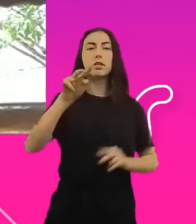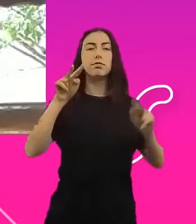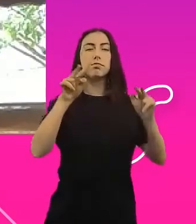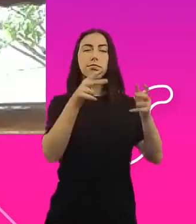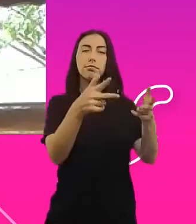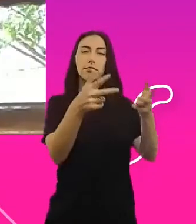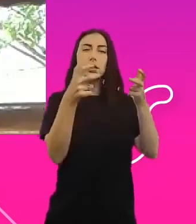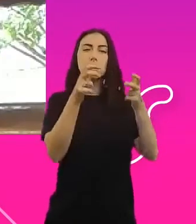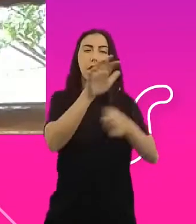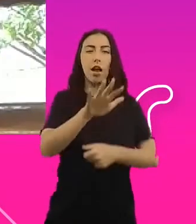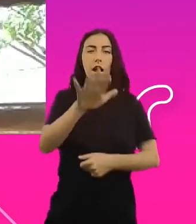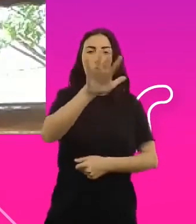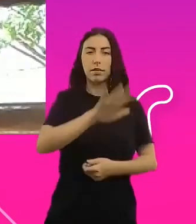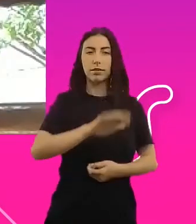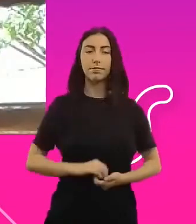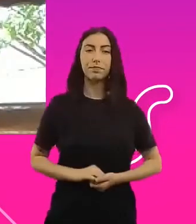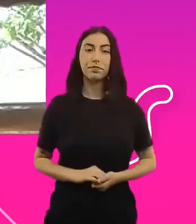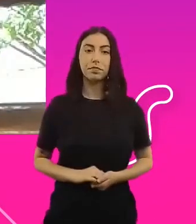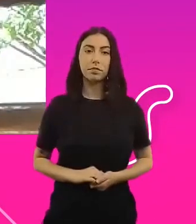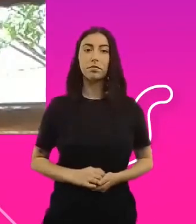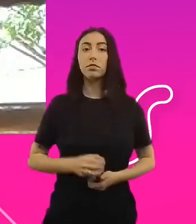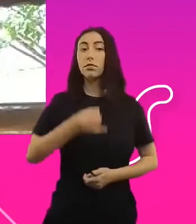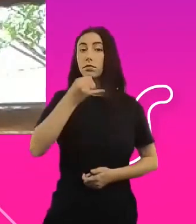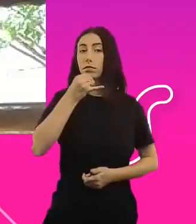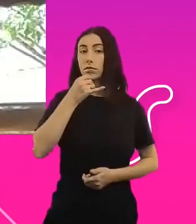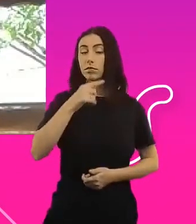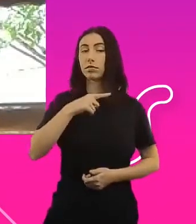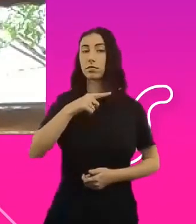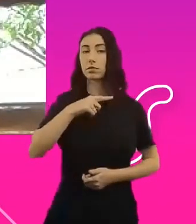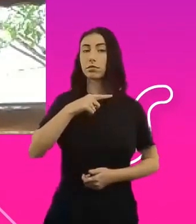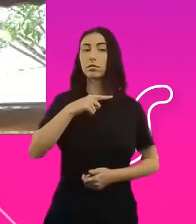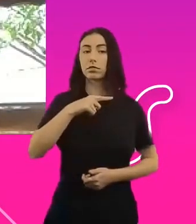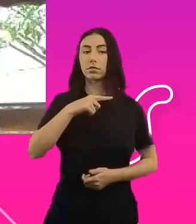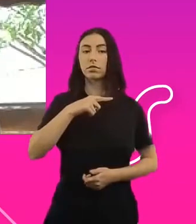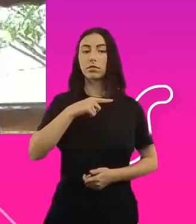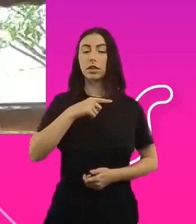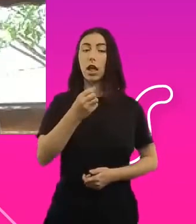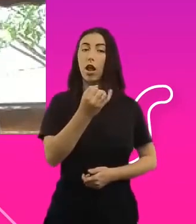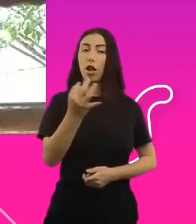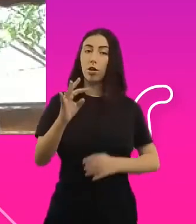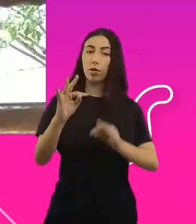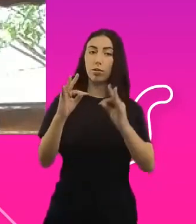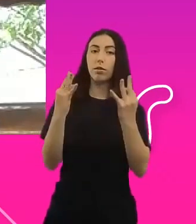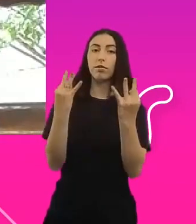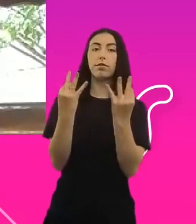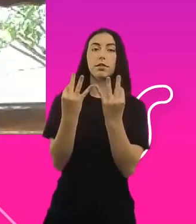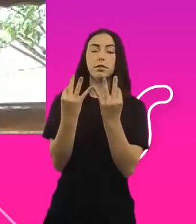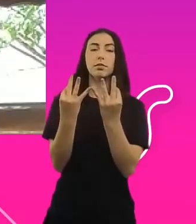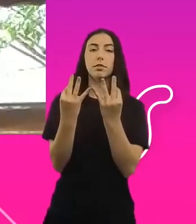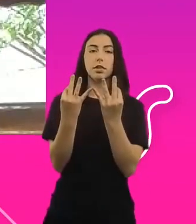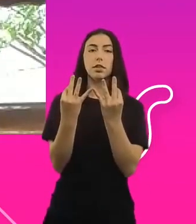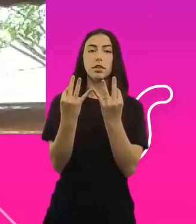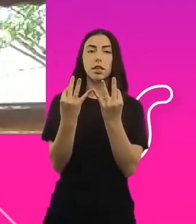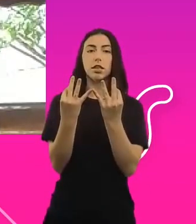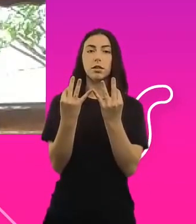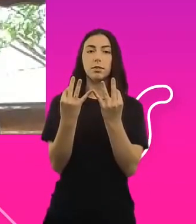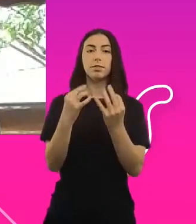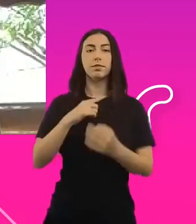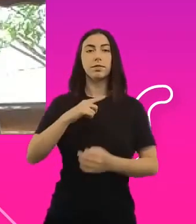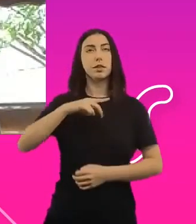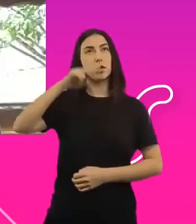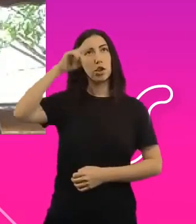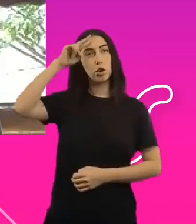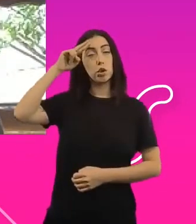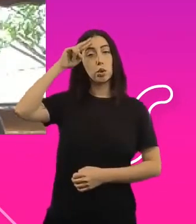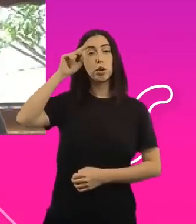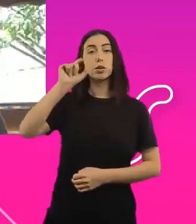né. Então, por exemplo, a gente tem algumas famílias, por exemplo, tem uma história de 2 irmãs, né, que